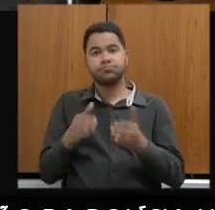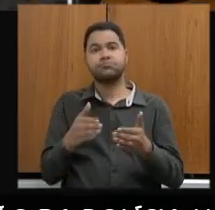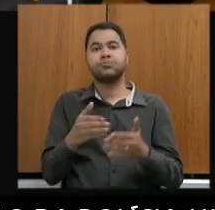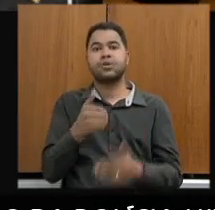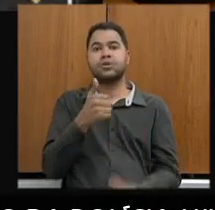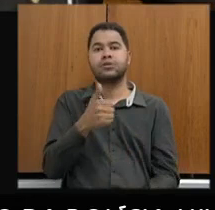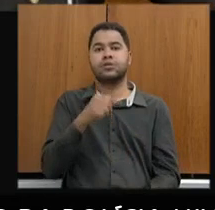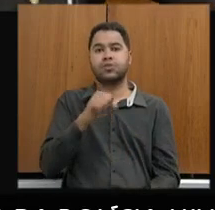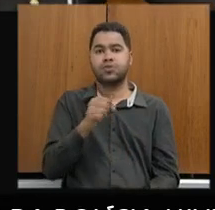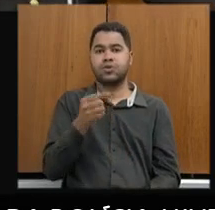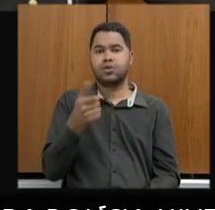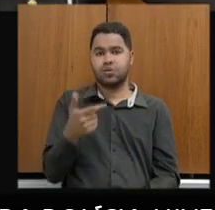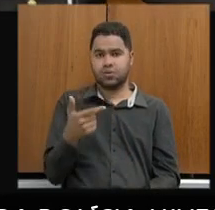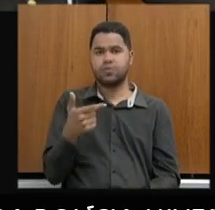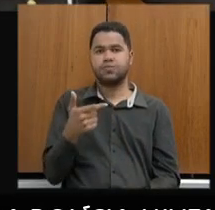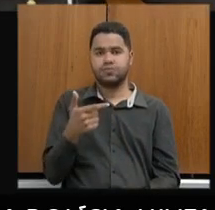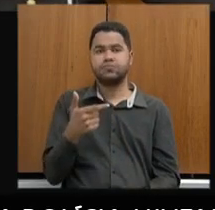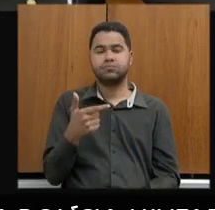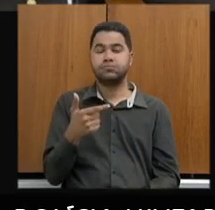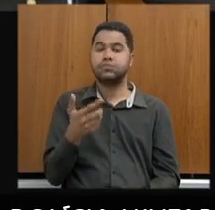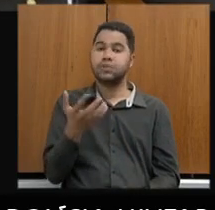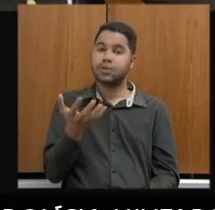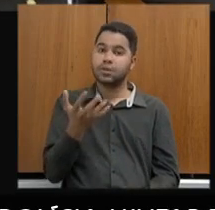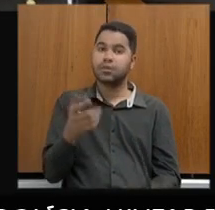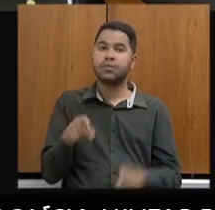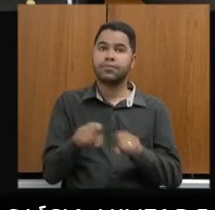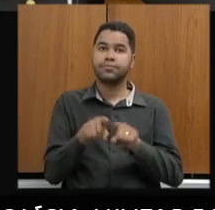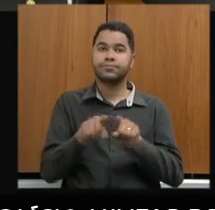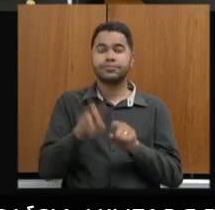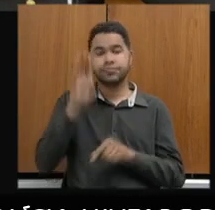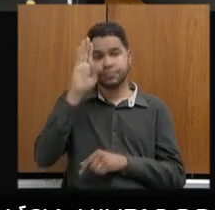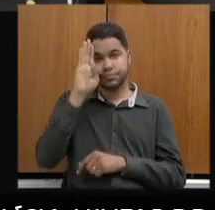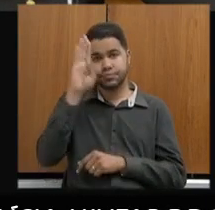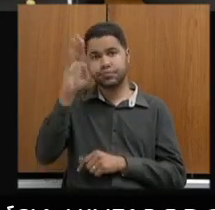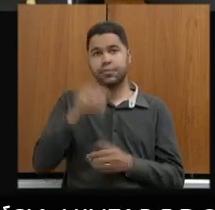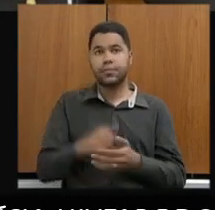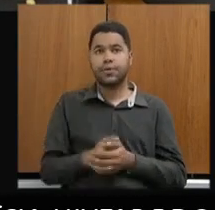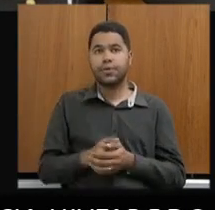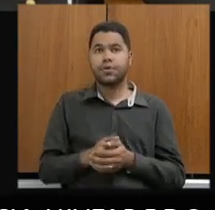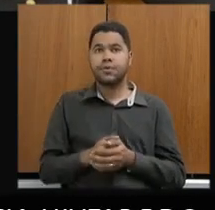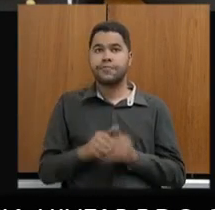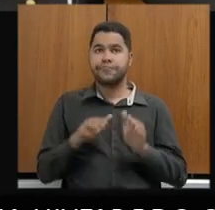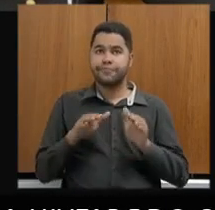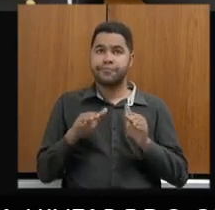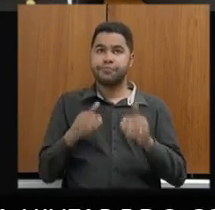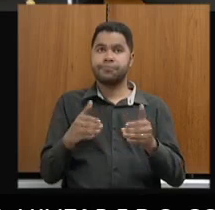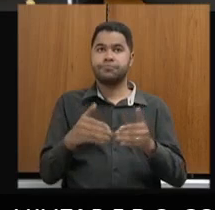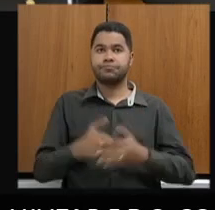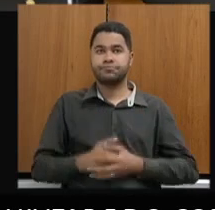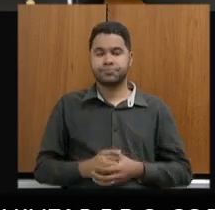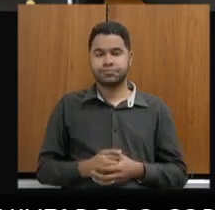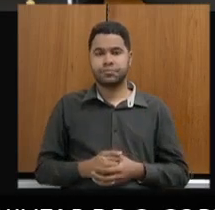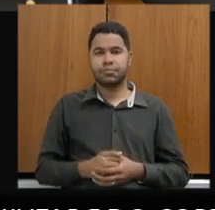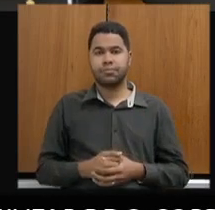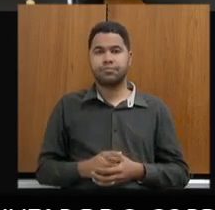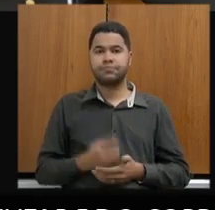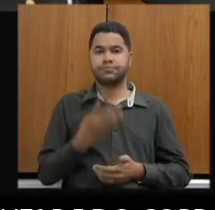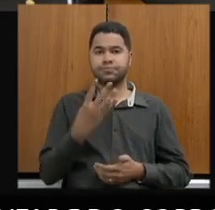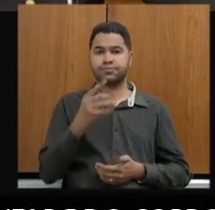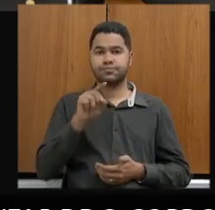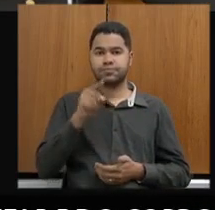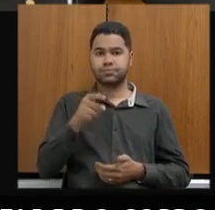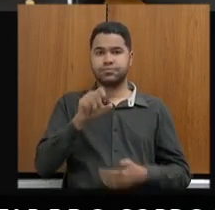total de 182 queremos aqui também destacar que no que se refere a estes a